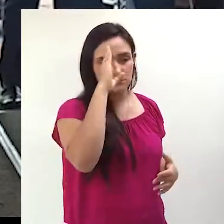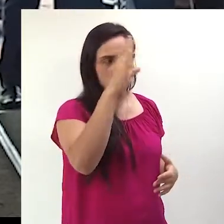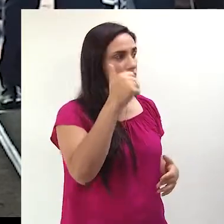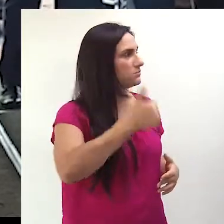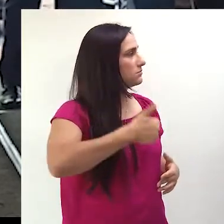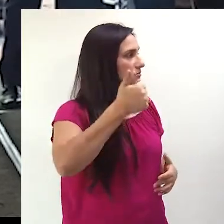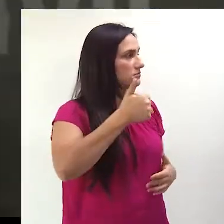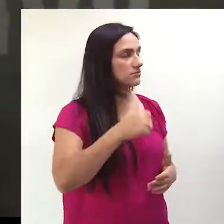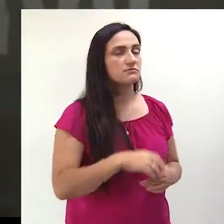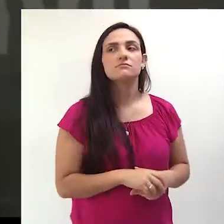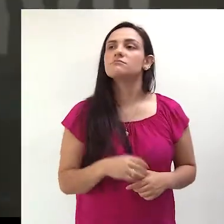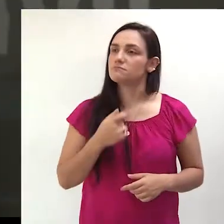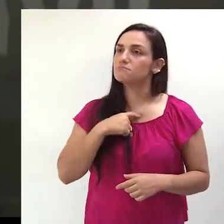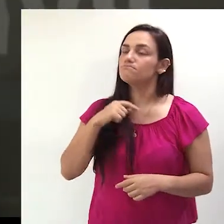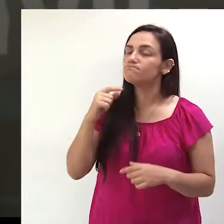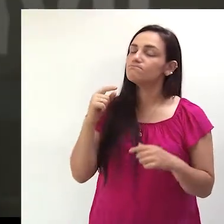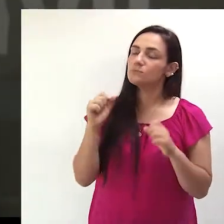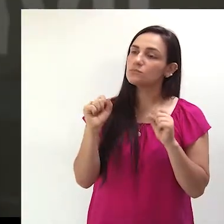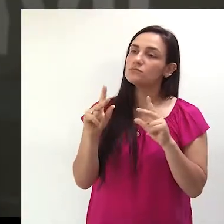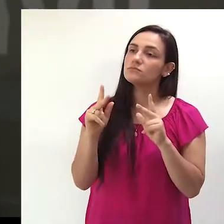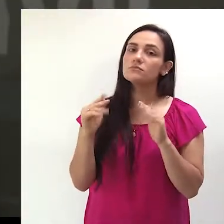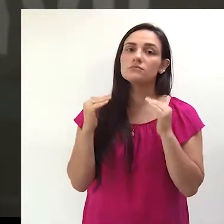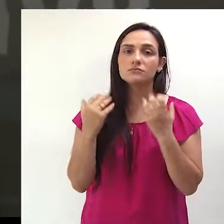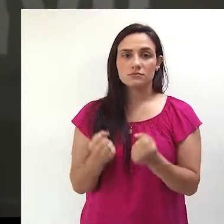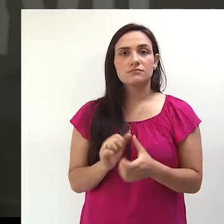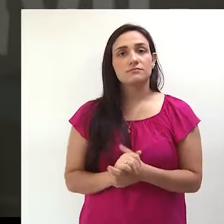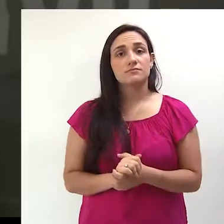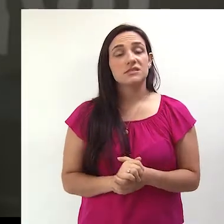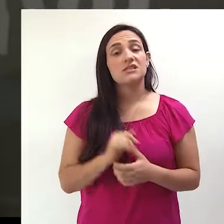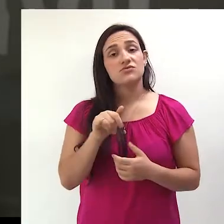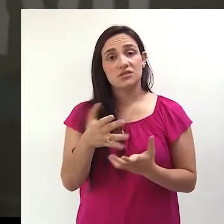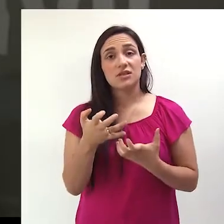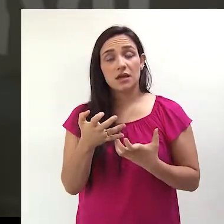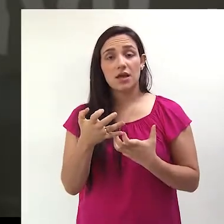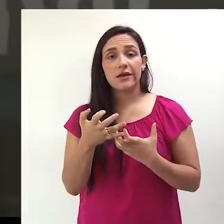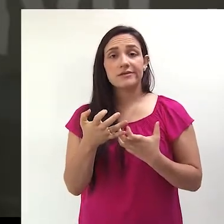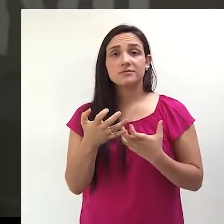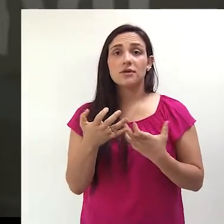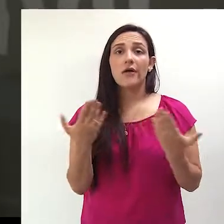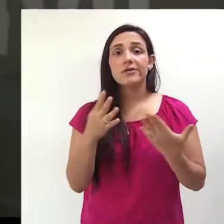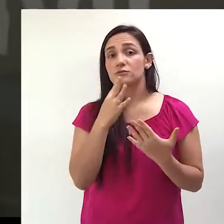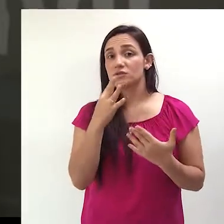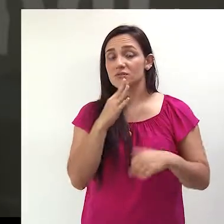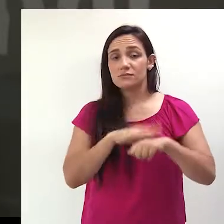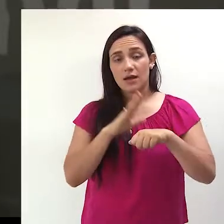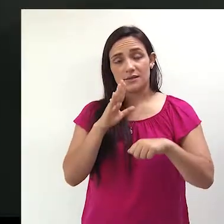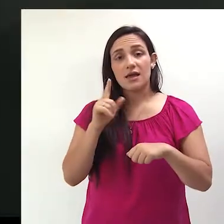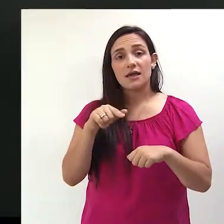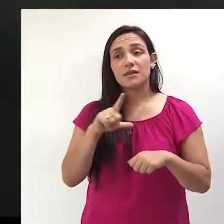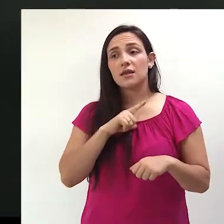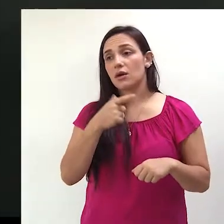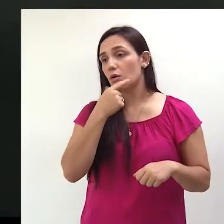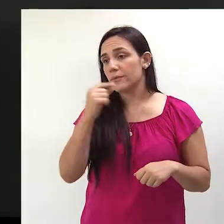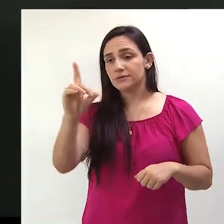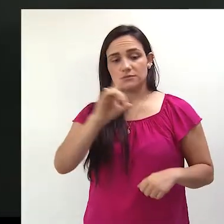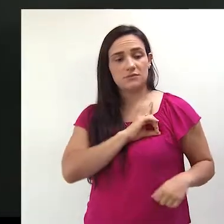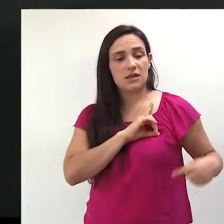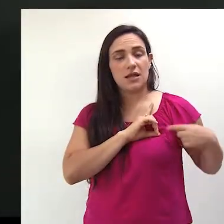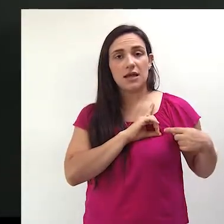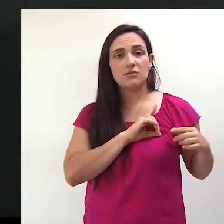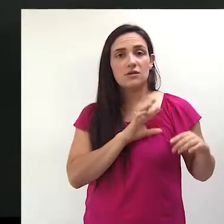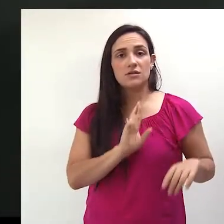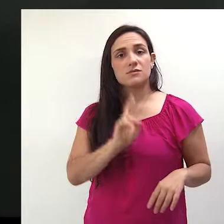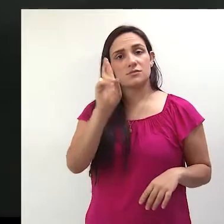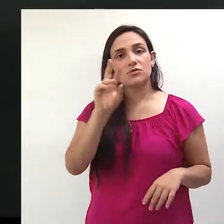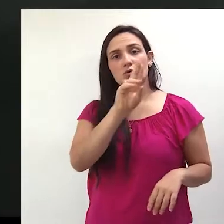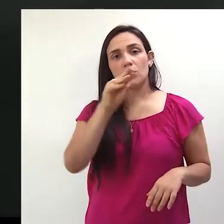em primeiro lugar. E para falar mais sobre o trabalho dessa especializada, está conosco o delegado titular da Deleagro,